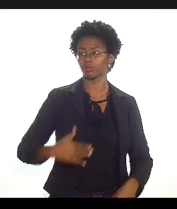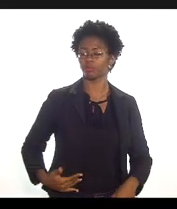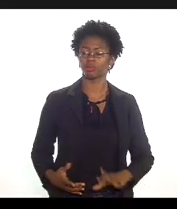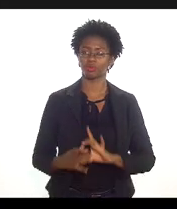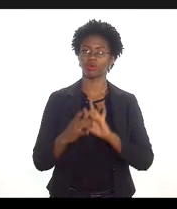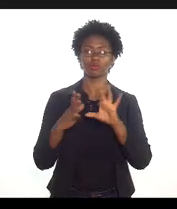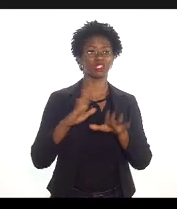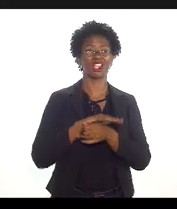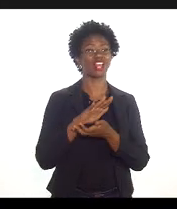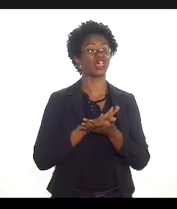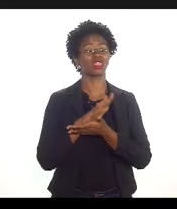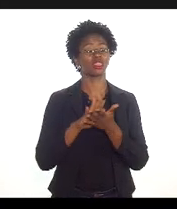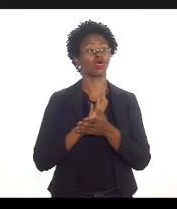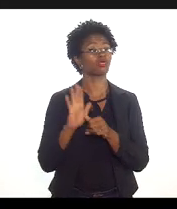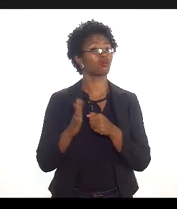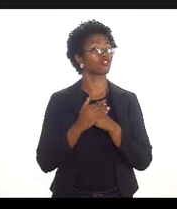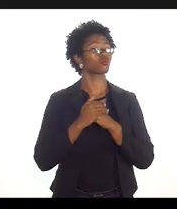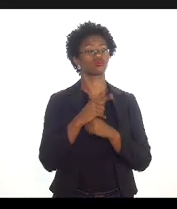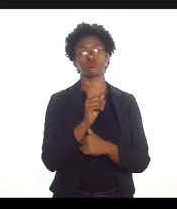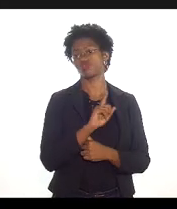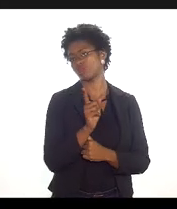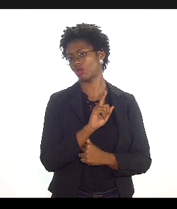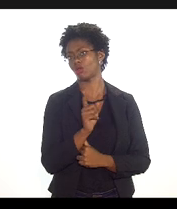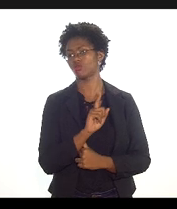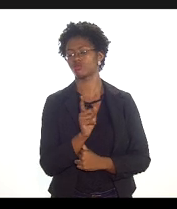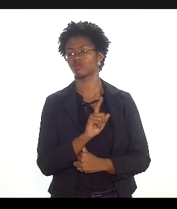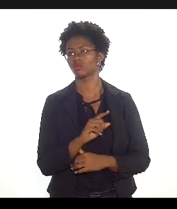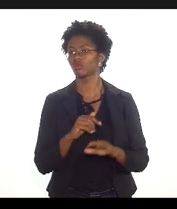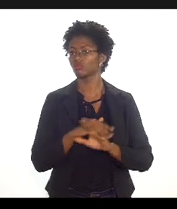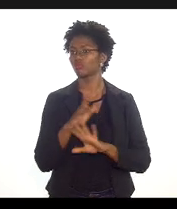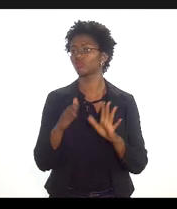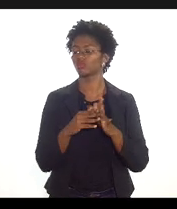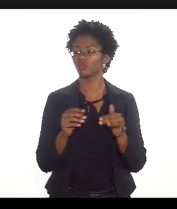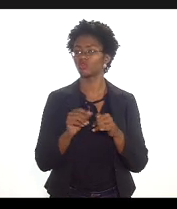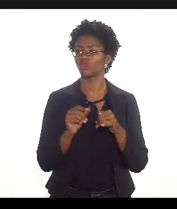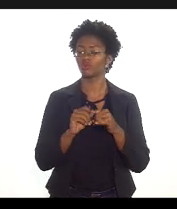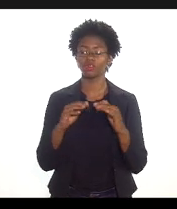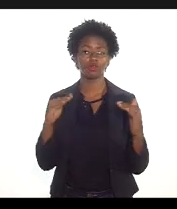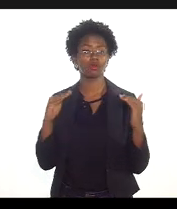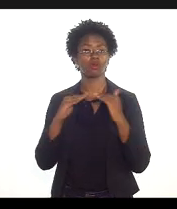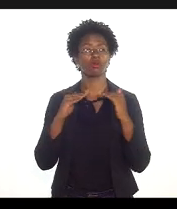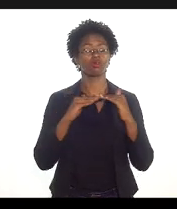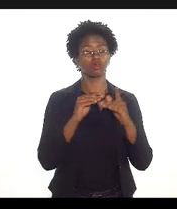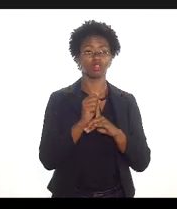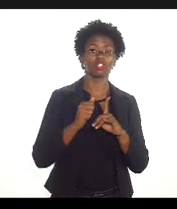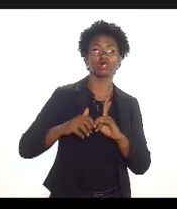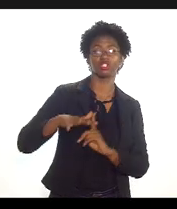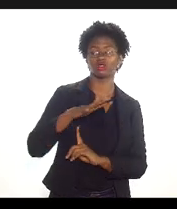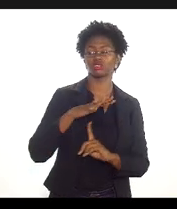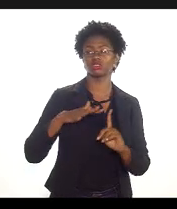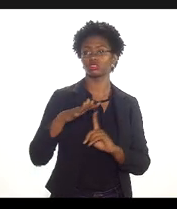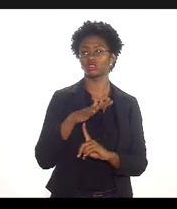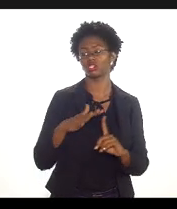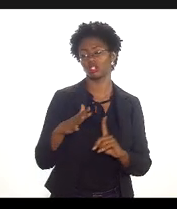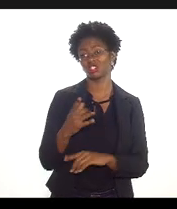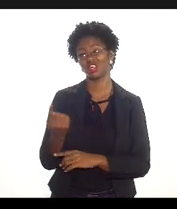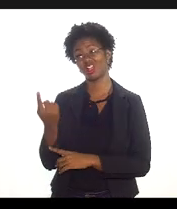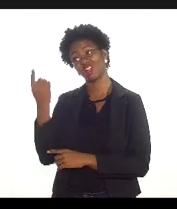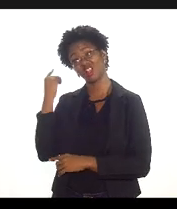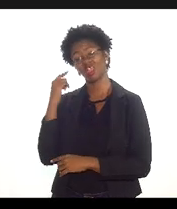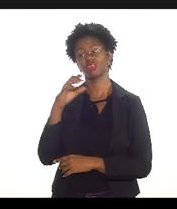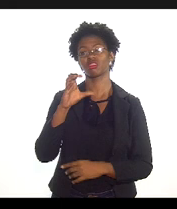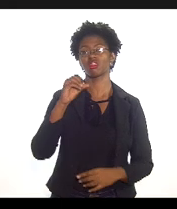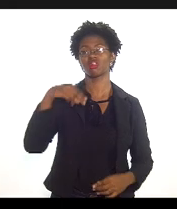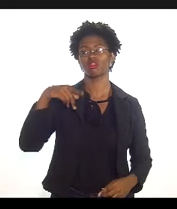feito escondido, né? Isso aí é feito completamente de acordo com a sociedade, desde o Congresso